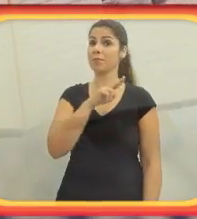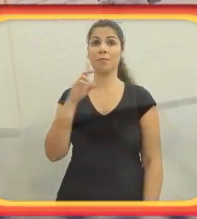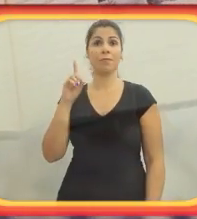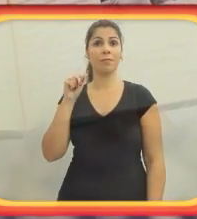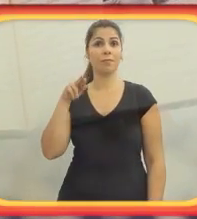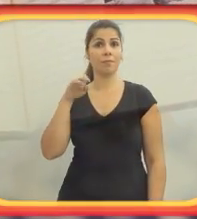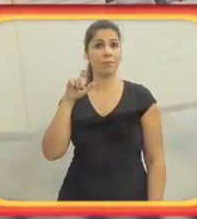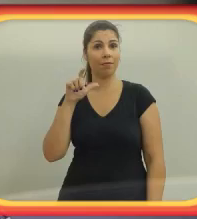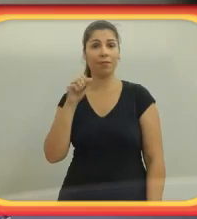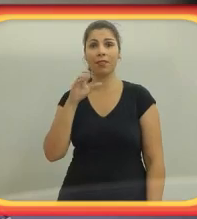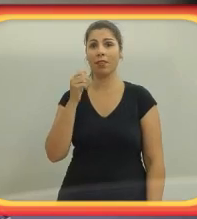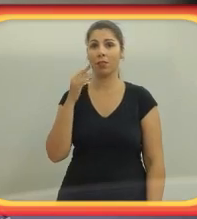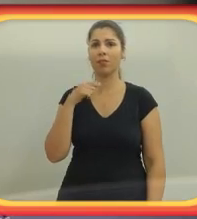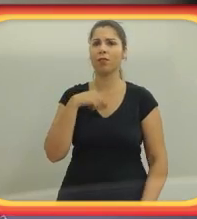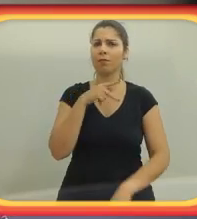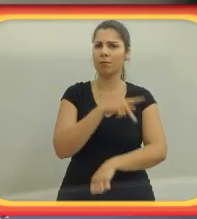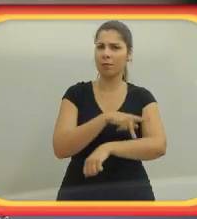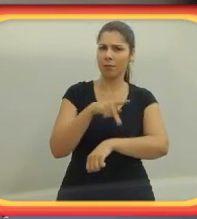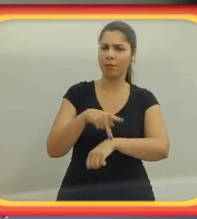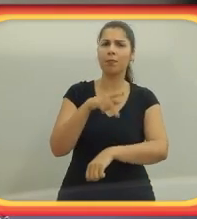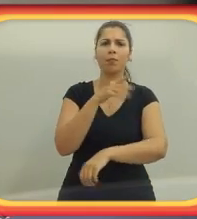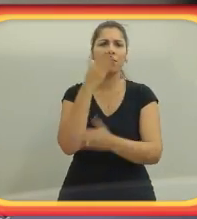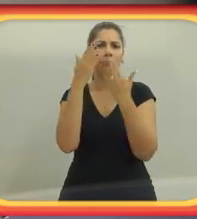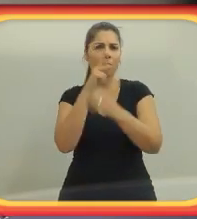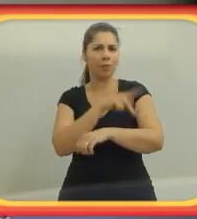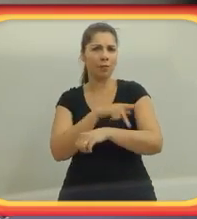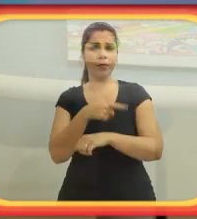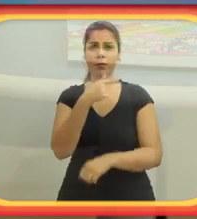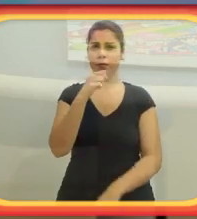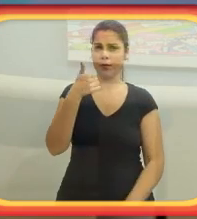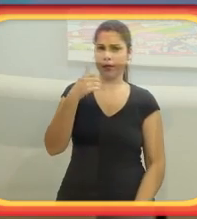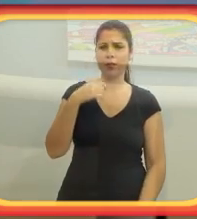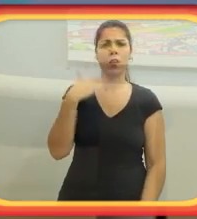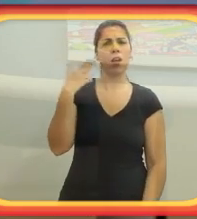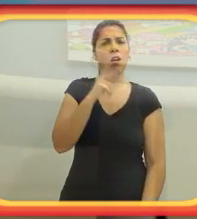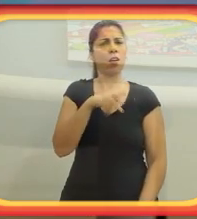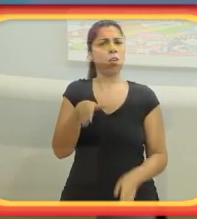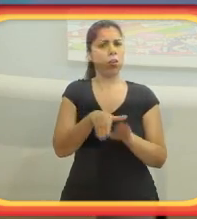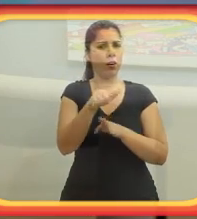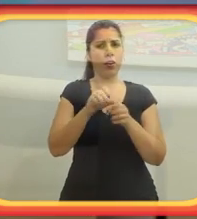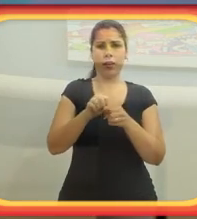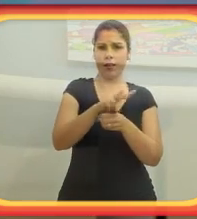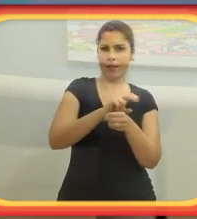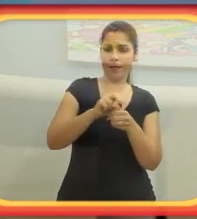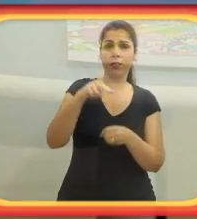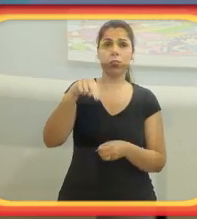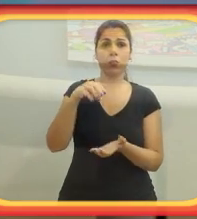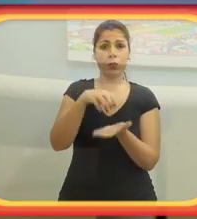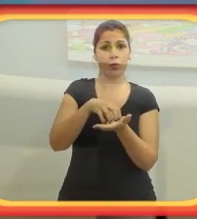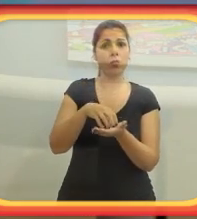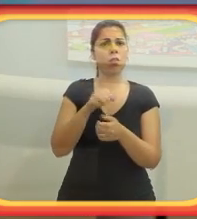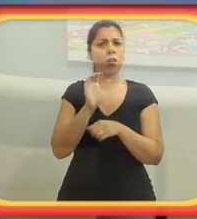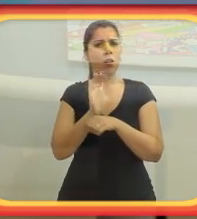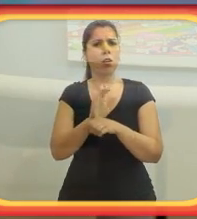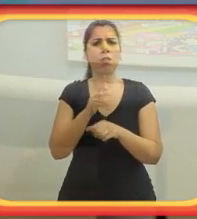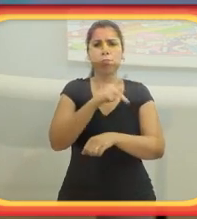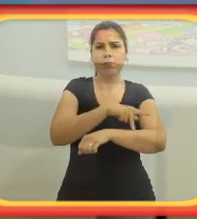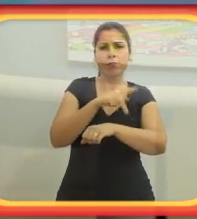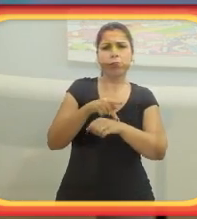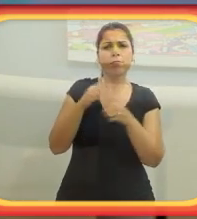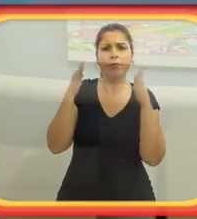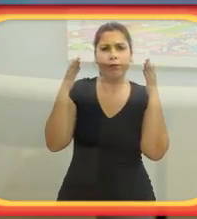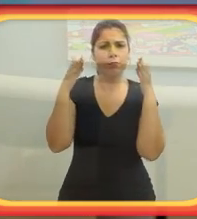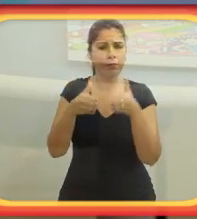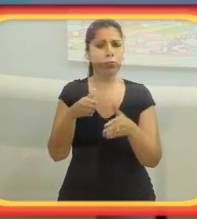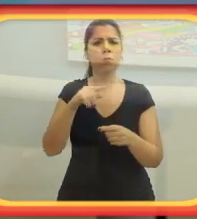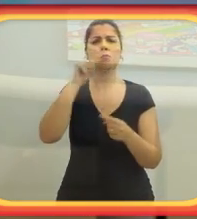nome é Daniela Cardoso, eu sou pedagoga, psicopedagoga. Em 2010, eu era professora orientadora do NAPES, o Núcleo